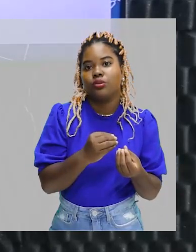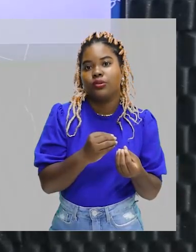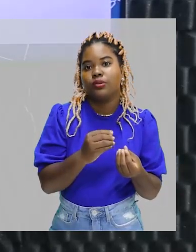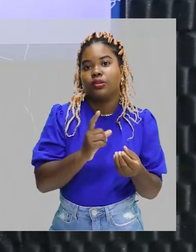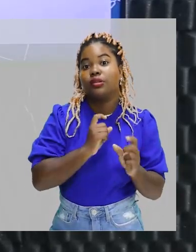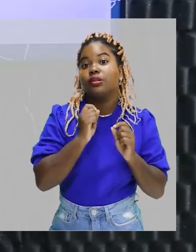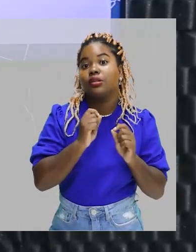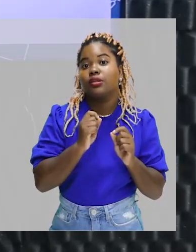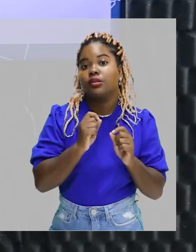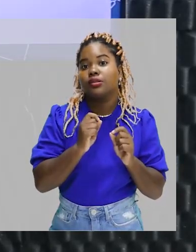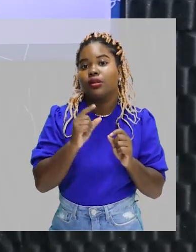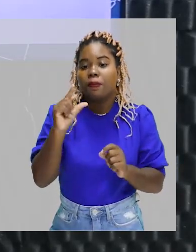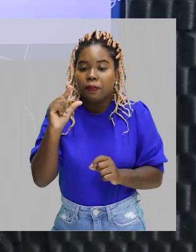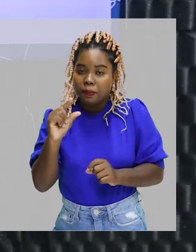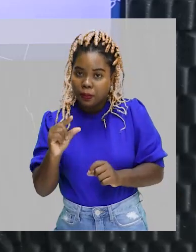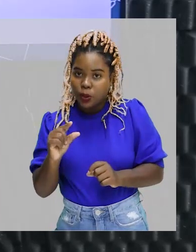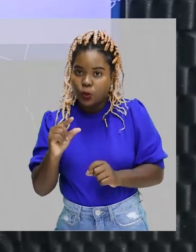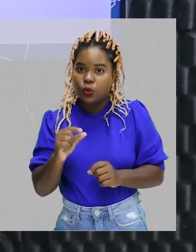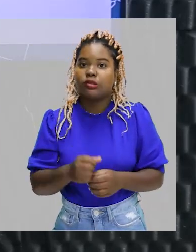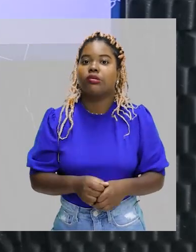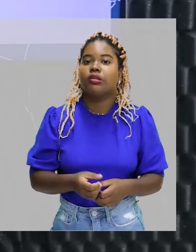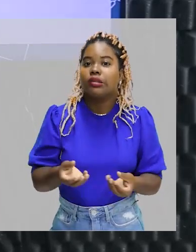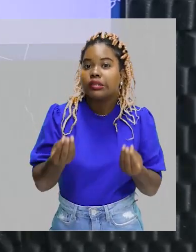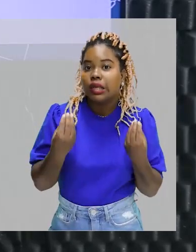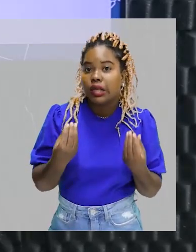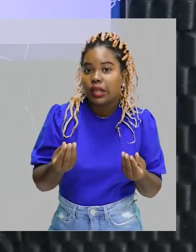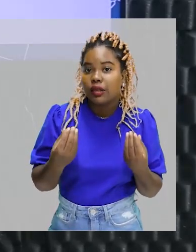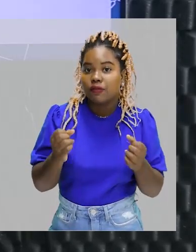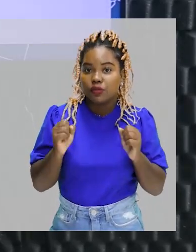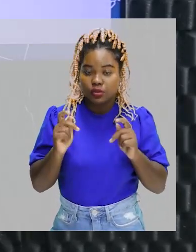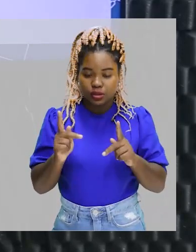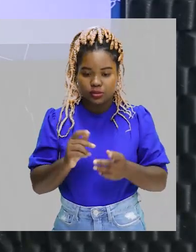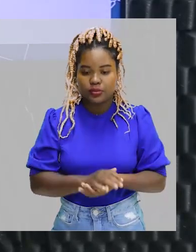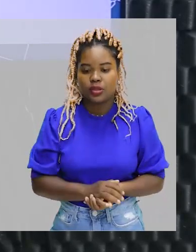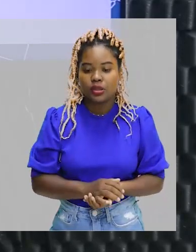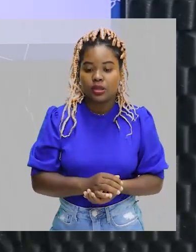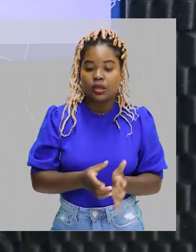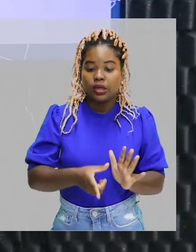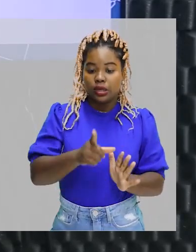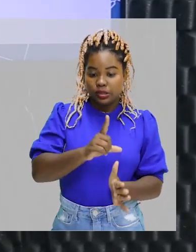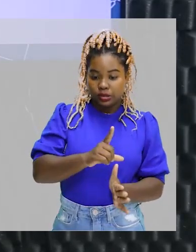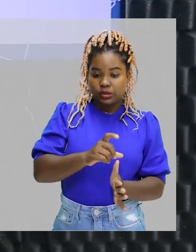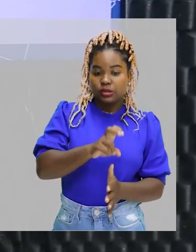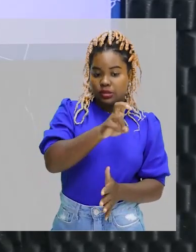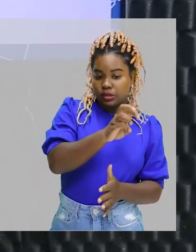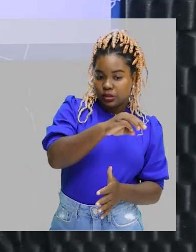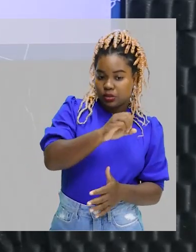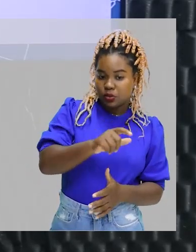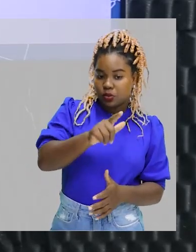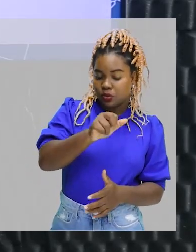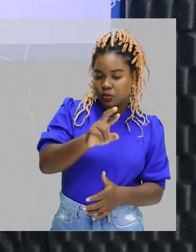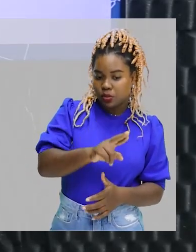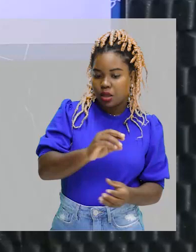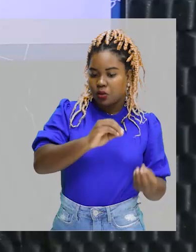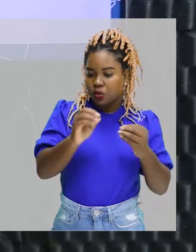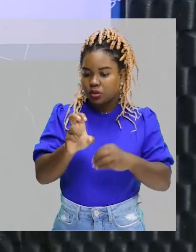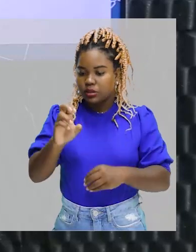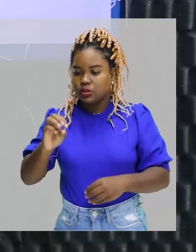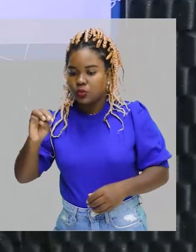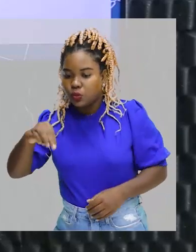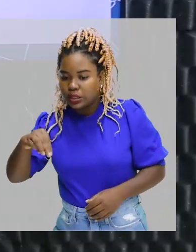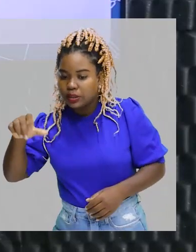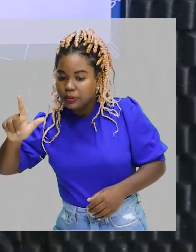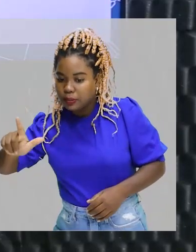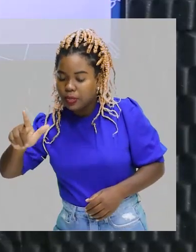obrigatoriamente diminuir. Antes era 5 molar, e aí nós adicionamos 50 ml de água, foi